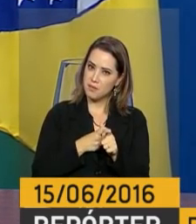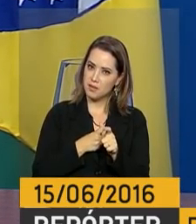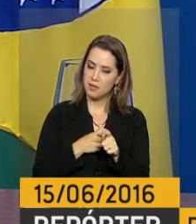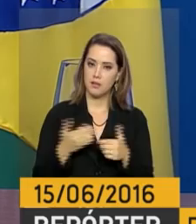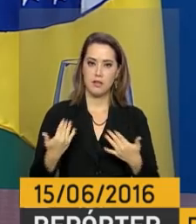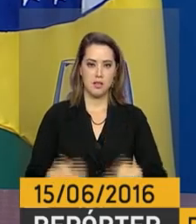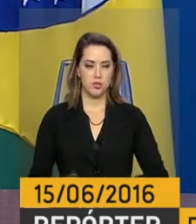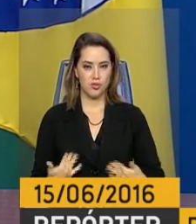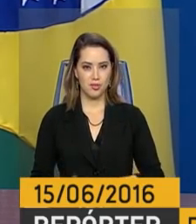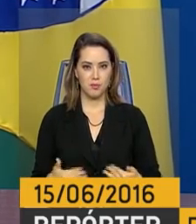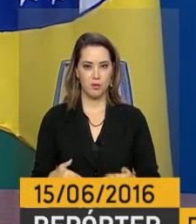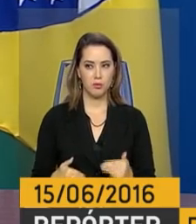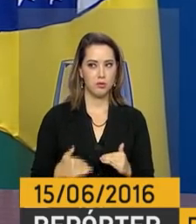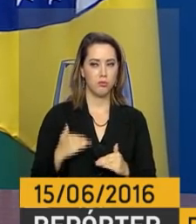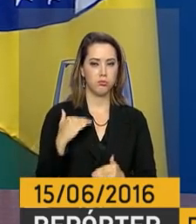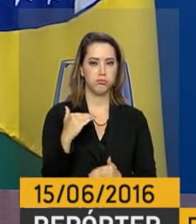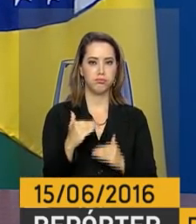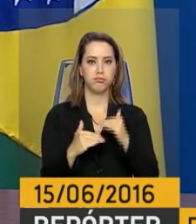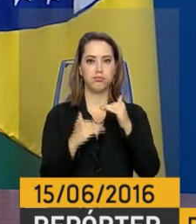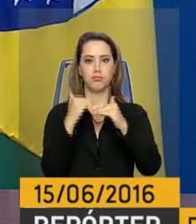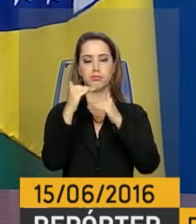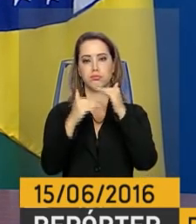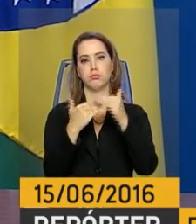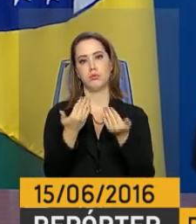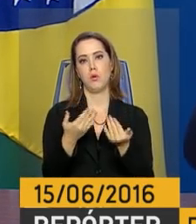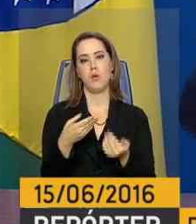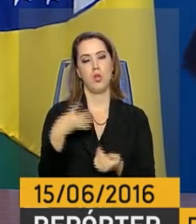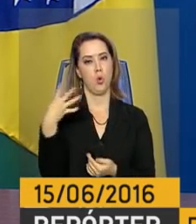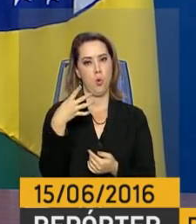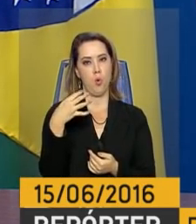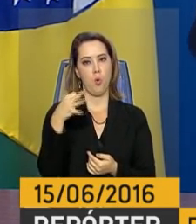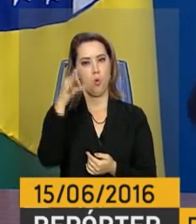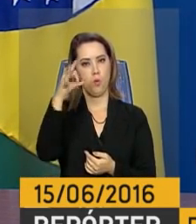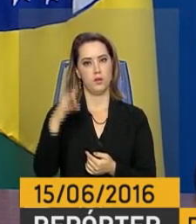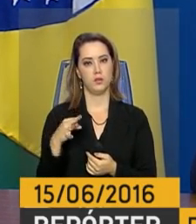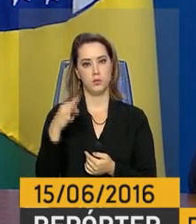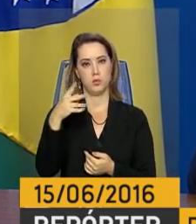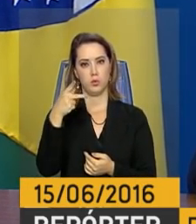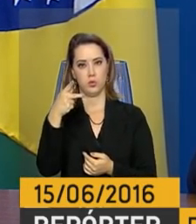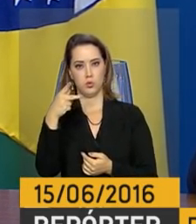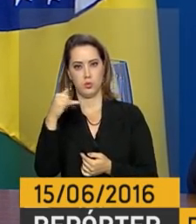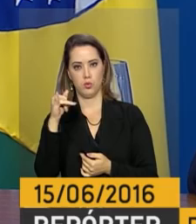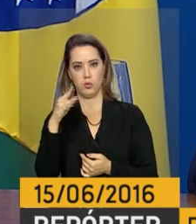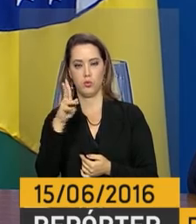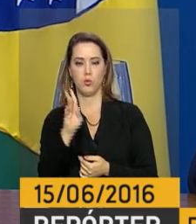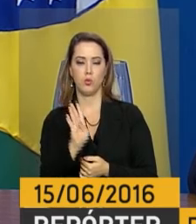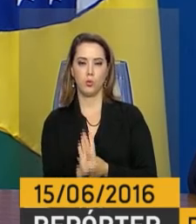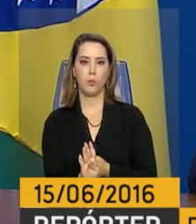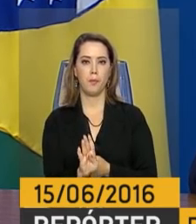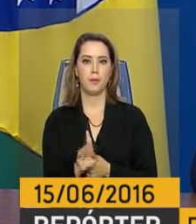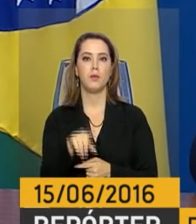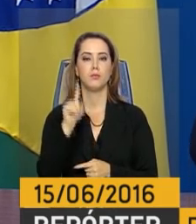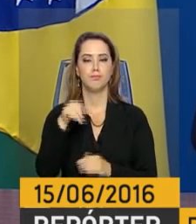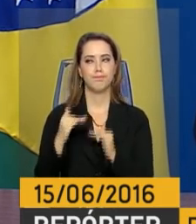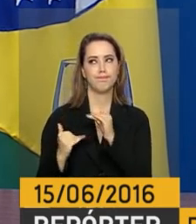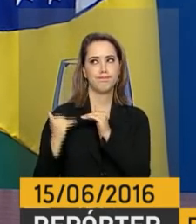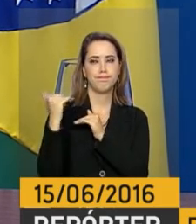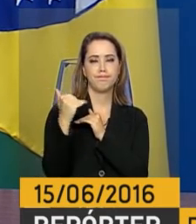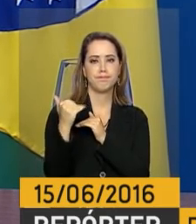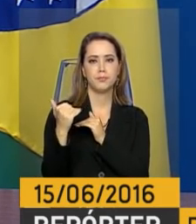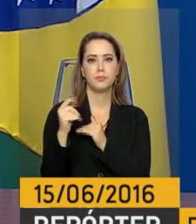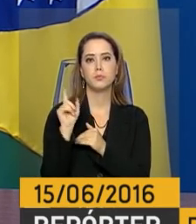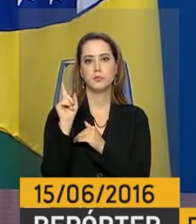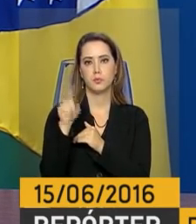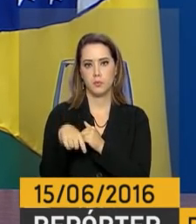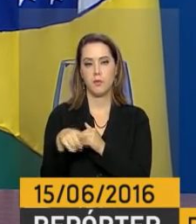nesse último período de quatro pontos percentuais do PIB em alguns anos. Então, é importante dizer que o que